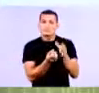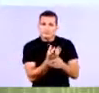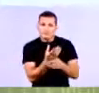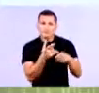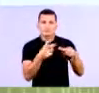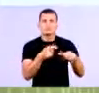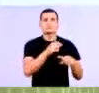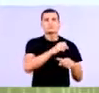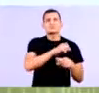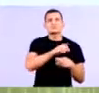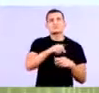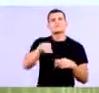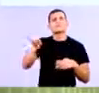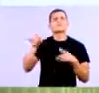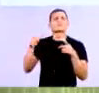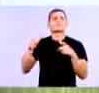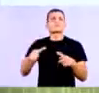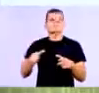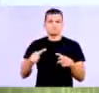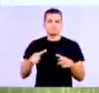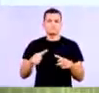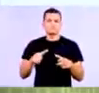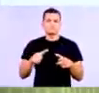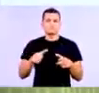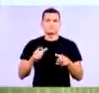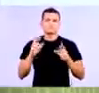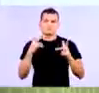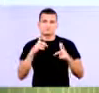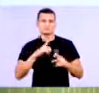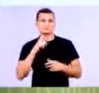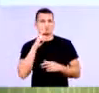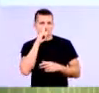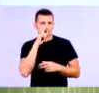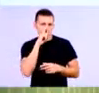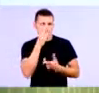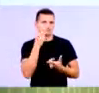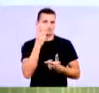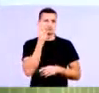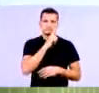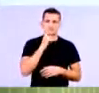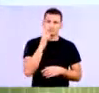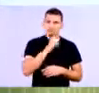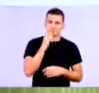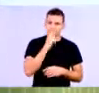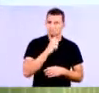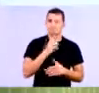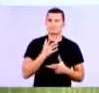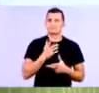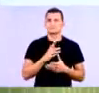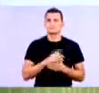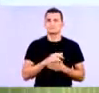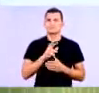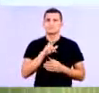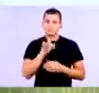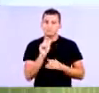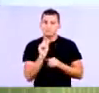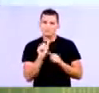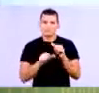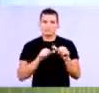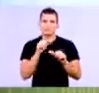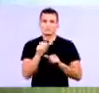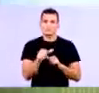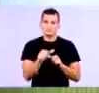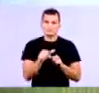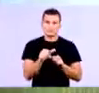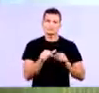para onde ela vá, é claro que essas ameaças, vulnerabilidades, elas irão modificar de